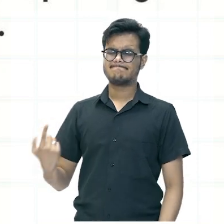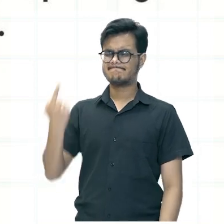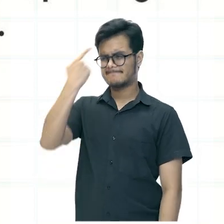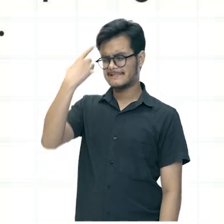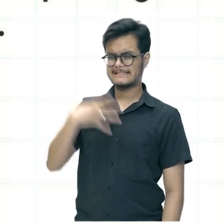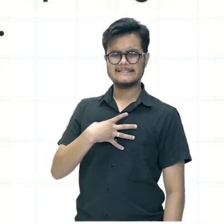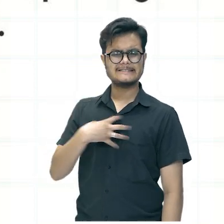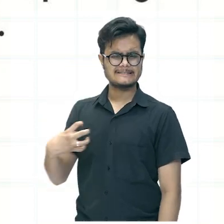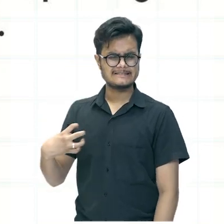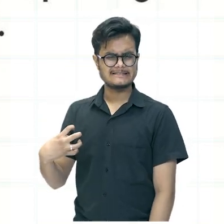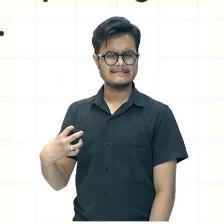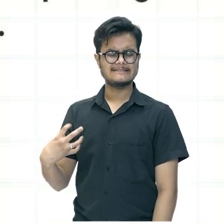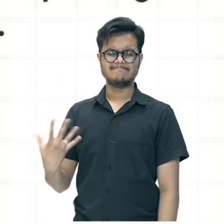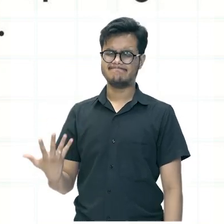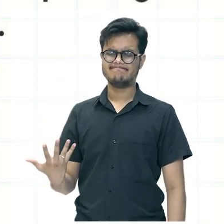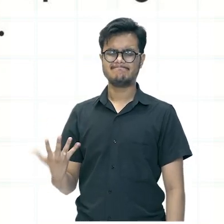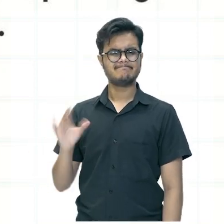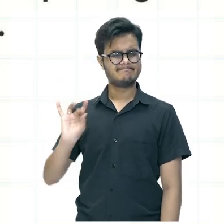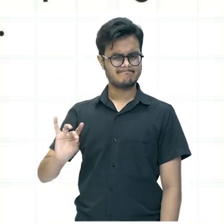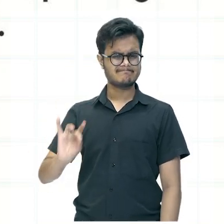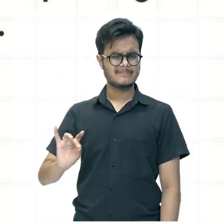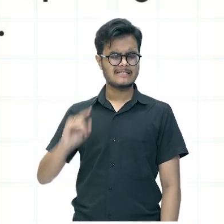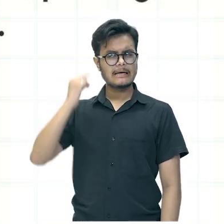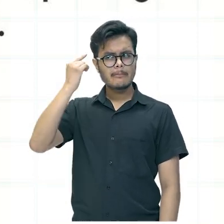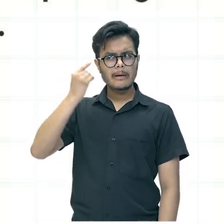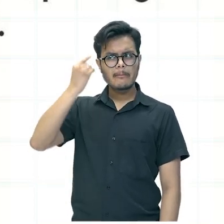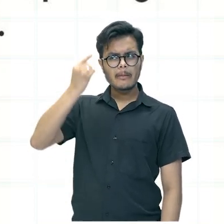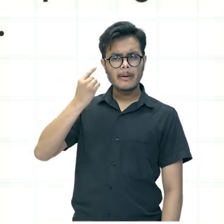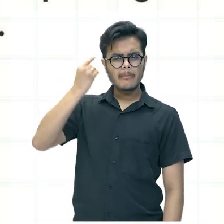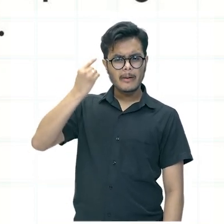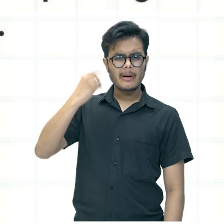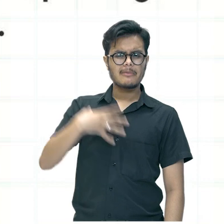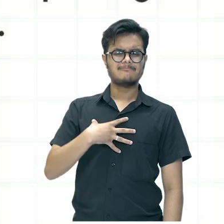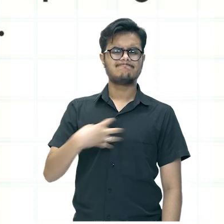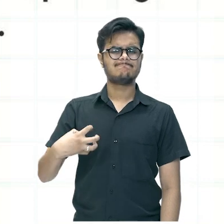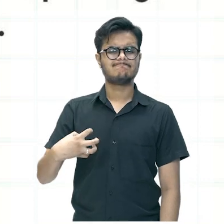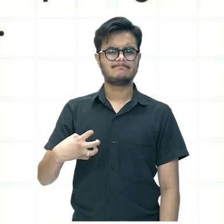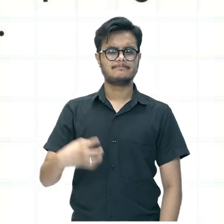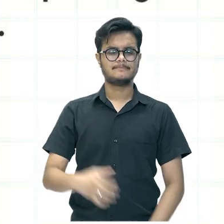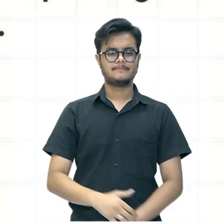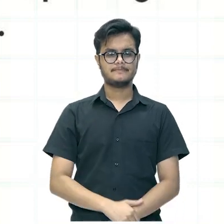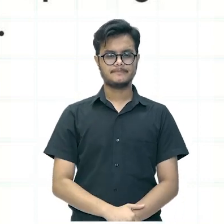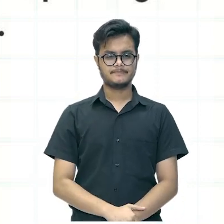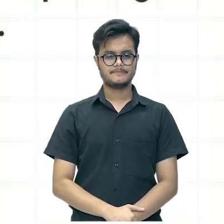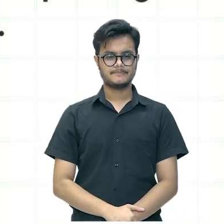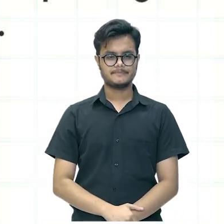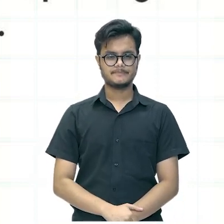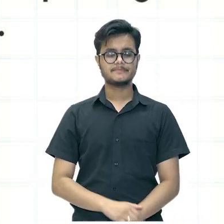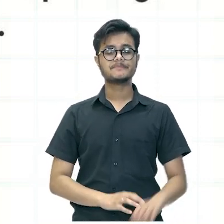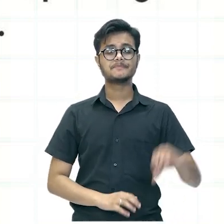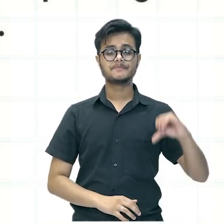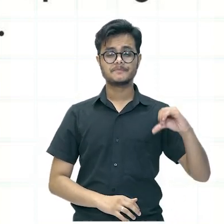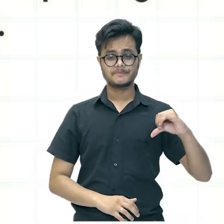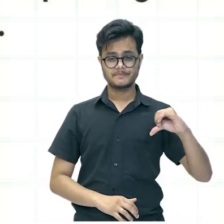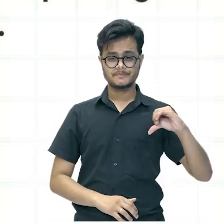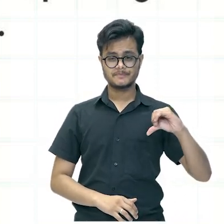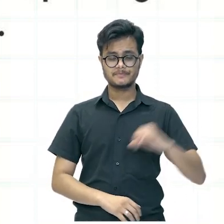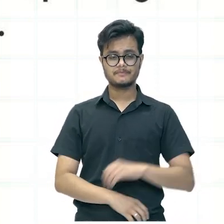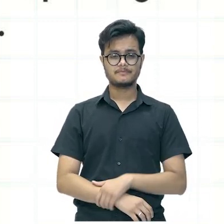sobre isso, né? Ela fica ruminando esse tipo de pensamento. E agitation, né,